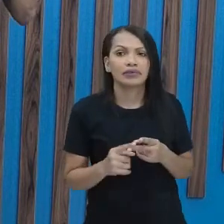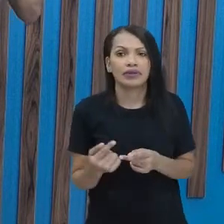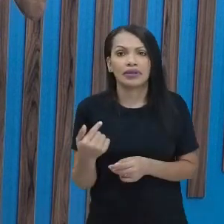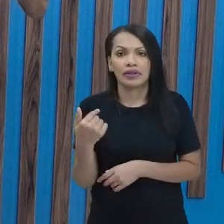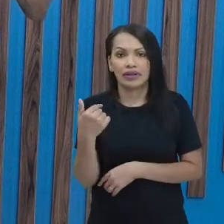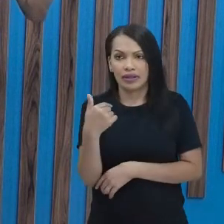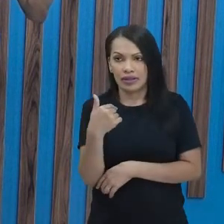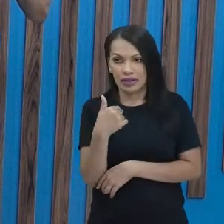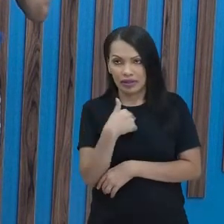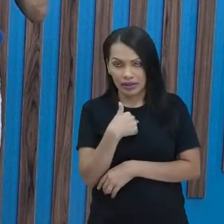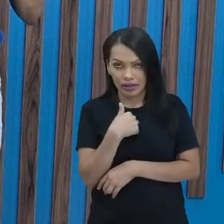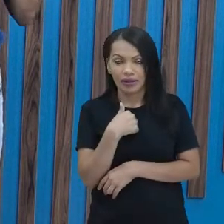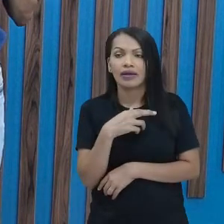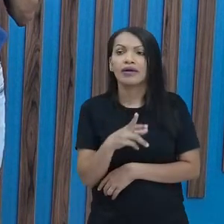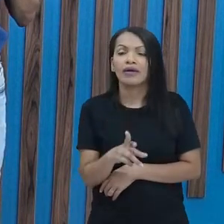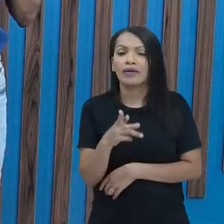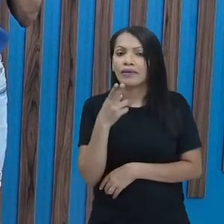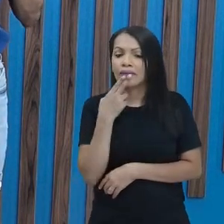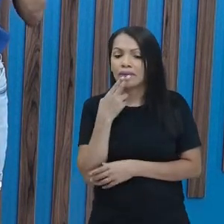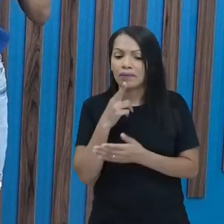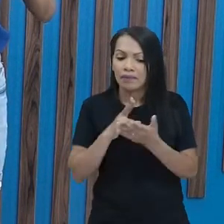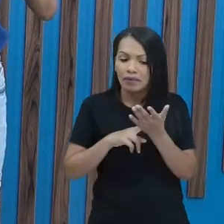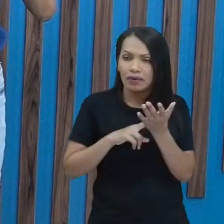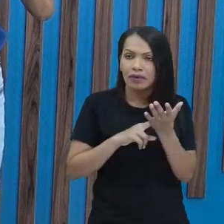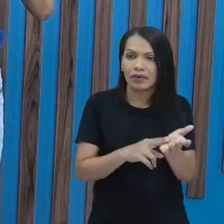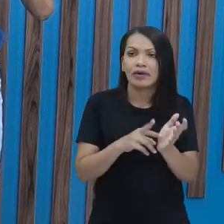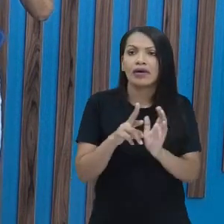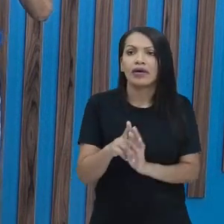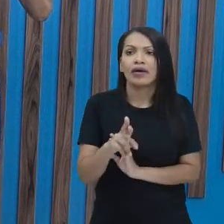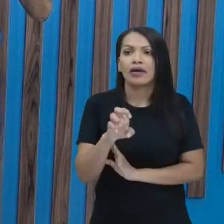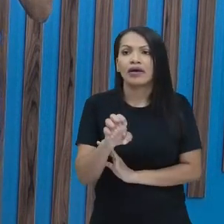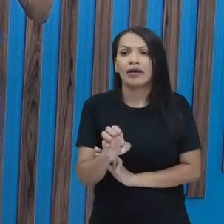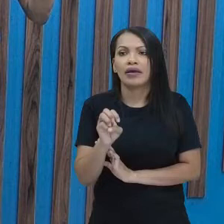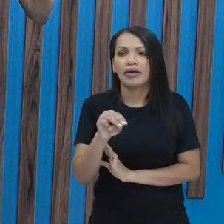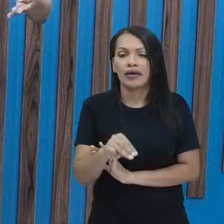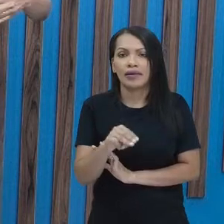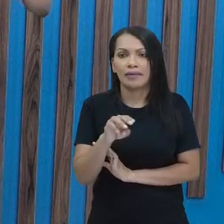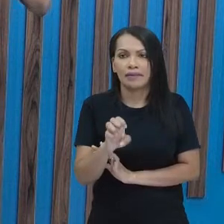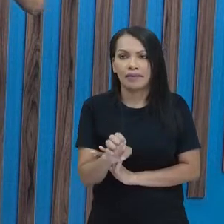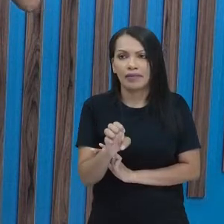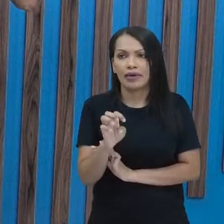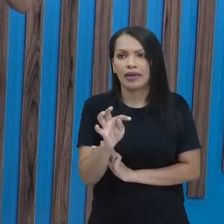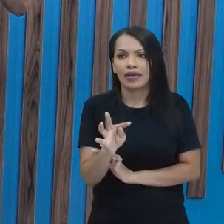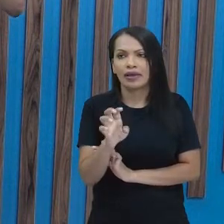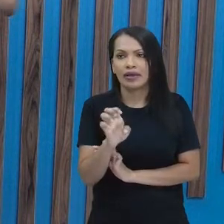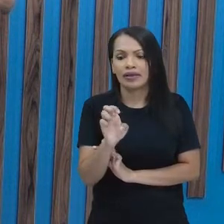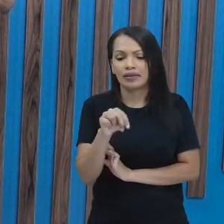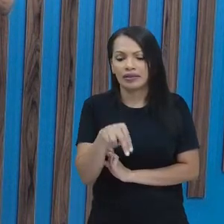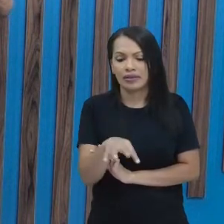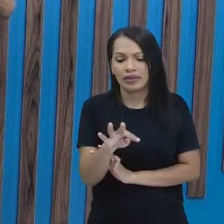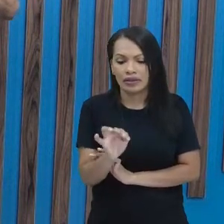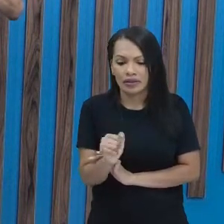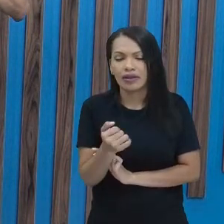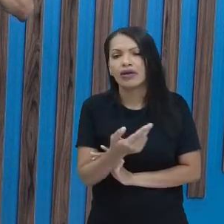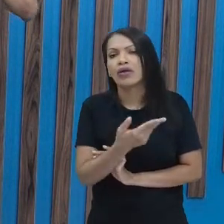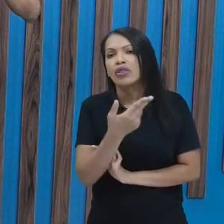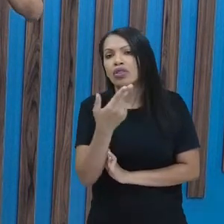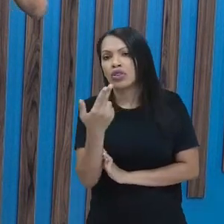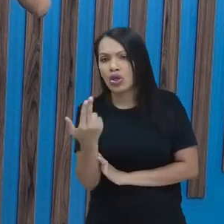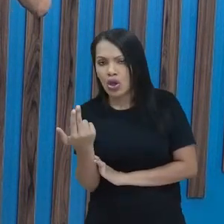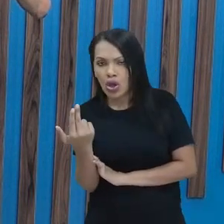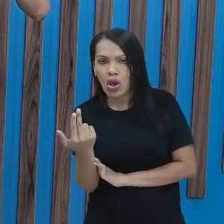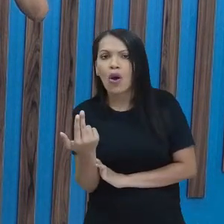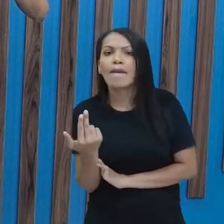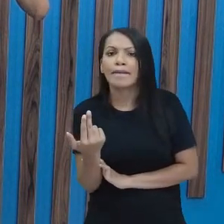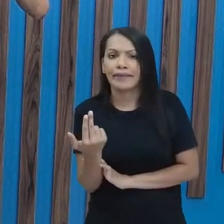Se eu estou enviando a carta, eu sou o remetente. Eu preciso colocar o meu nome, o endereço e preciso também